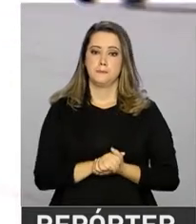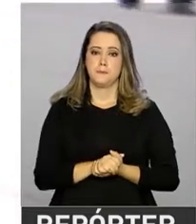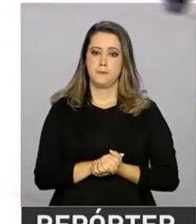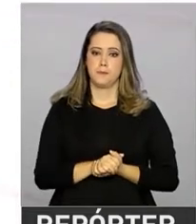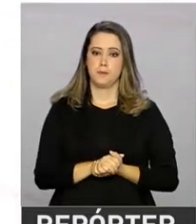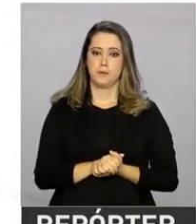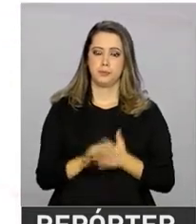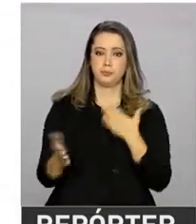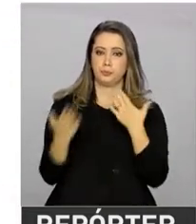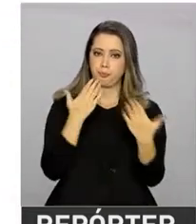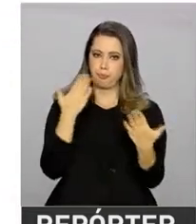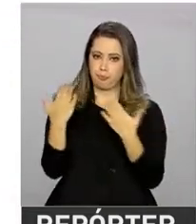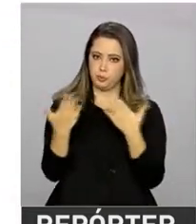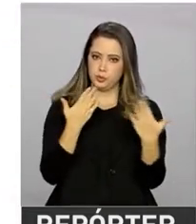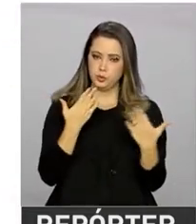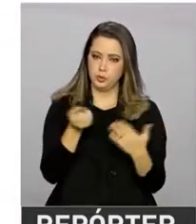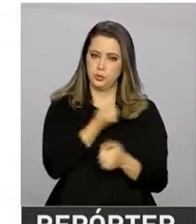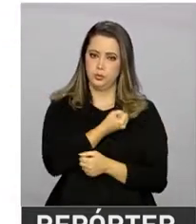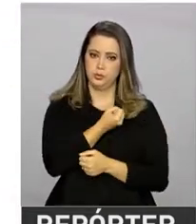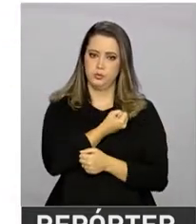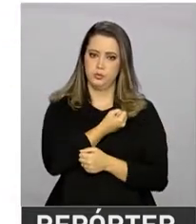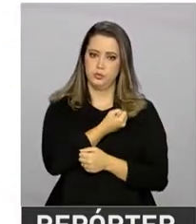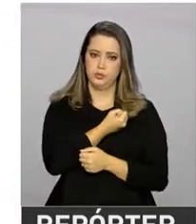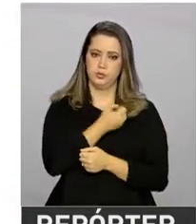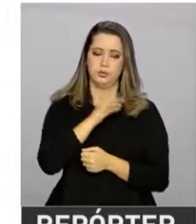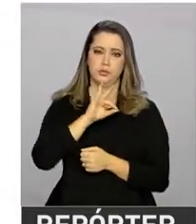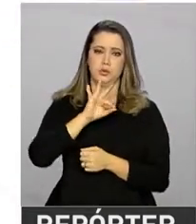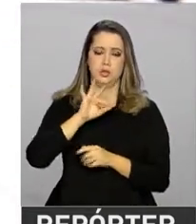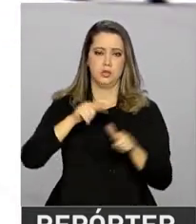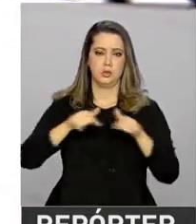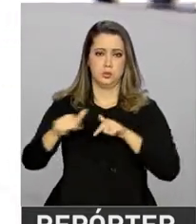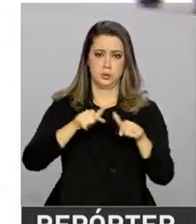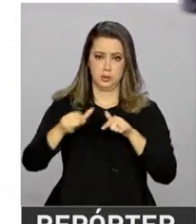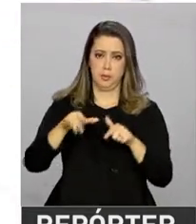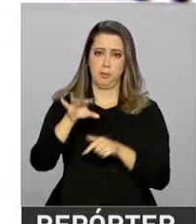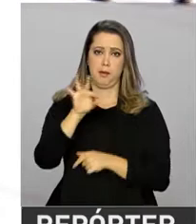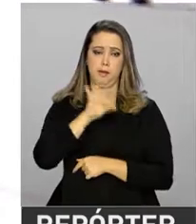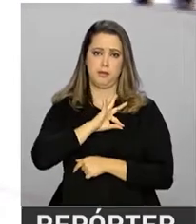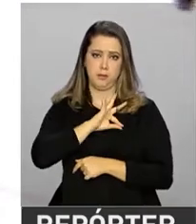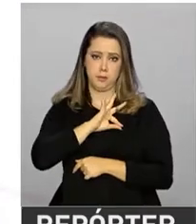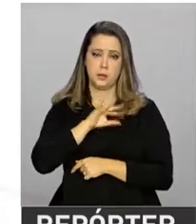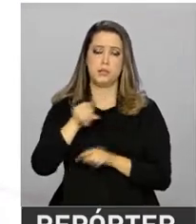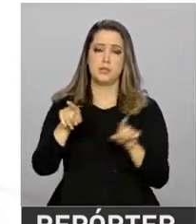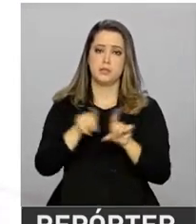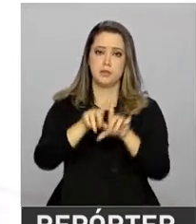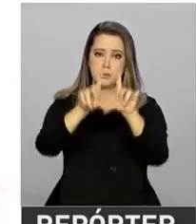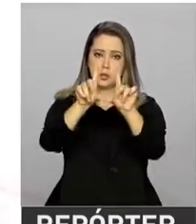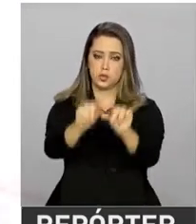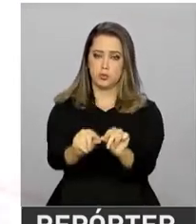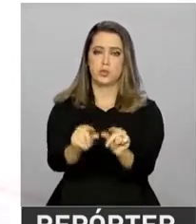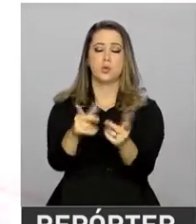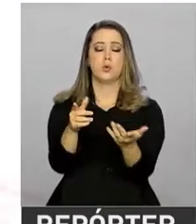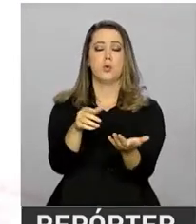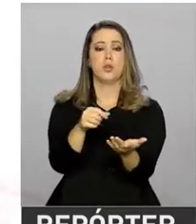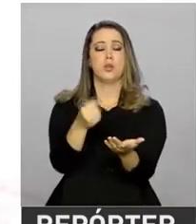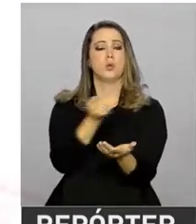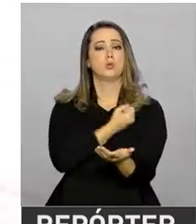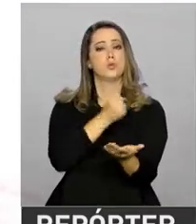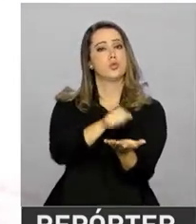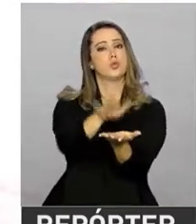o balanço parcial da da operação também registrou queda no número de multas por ultrapassagens